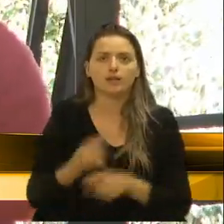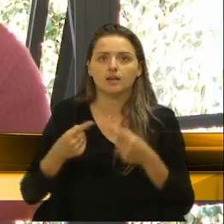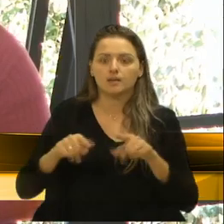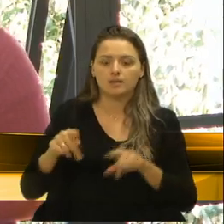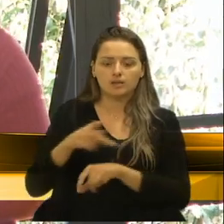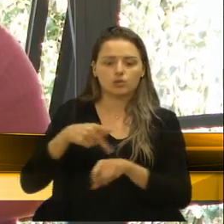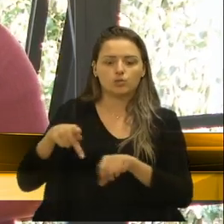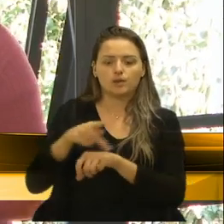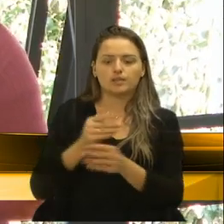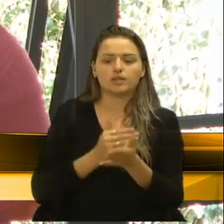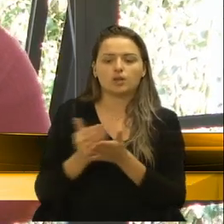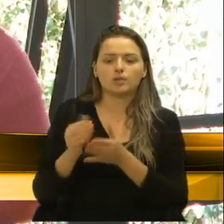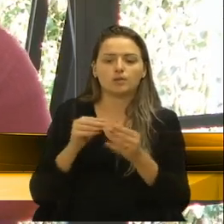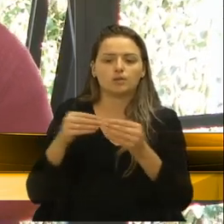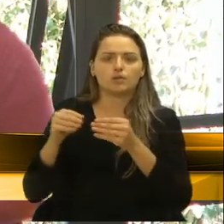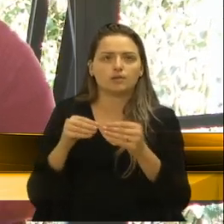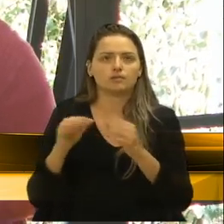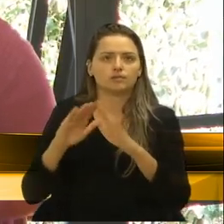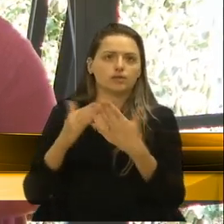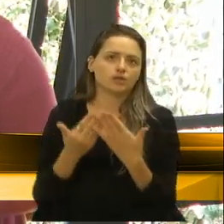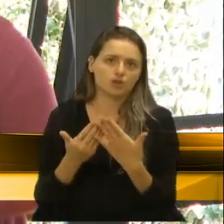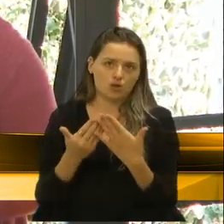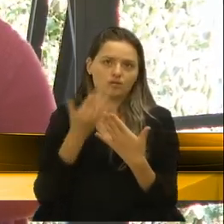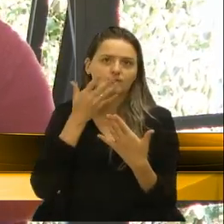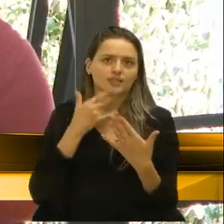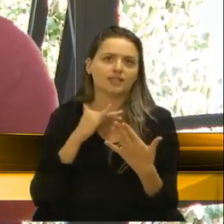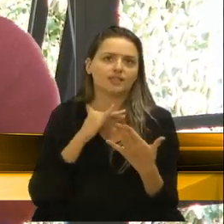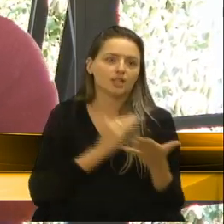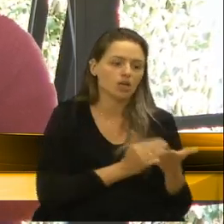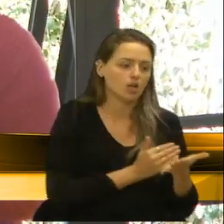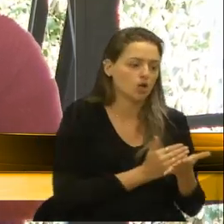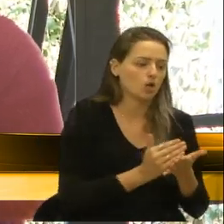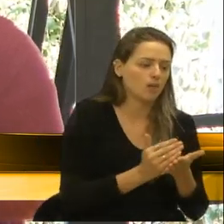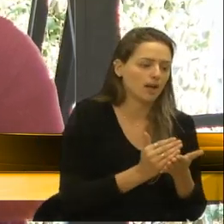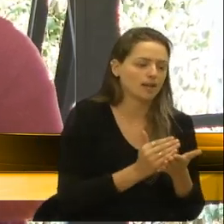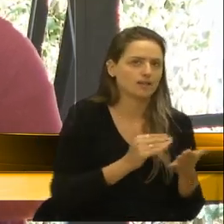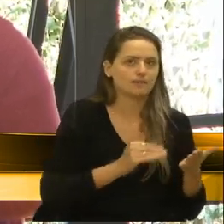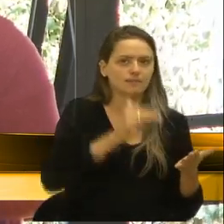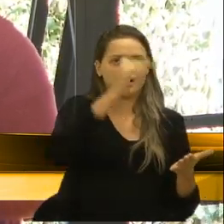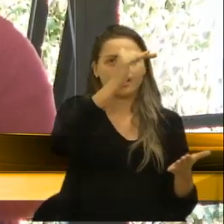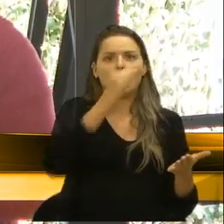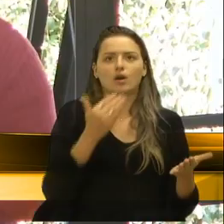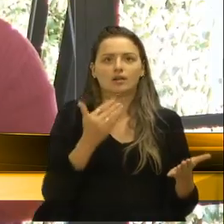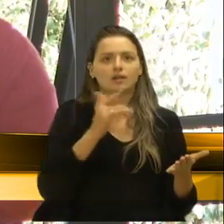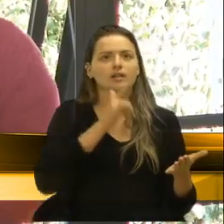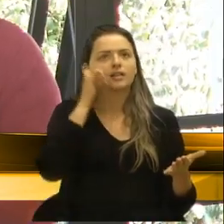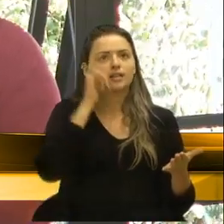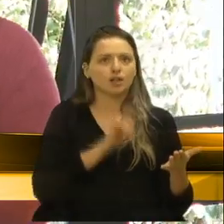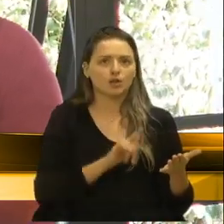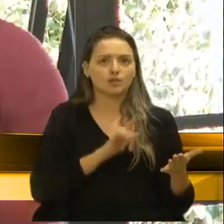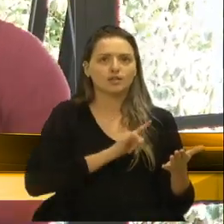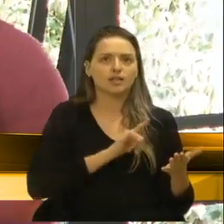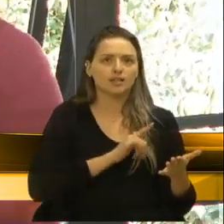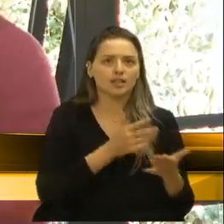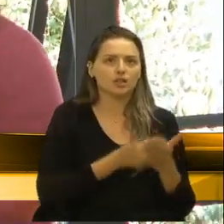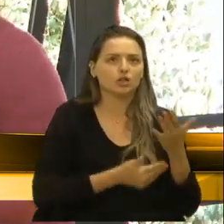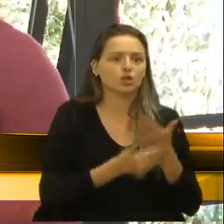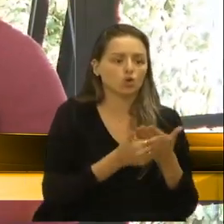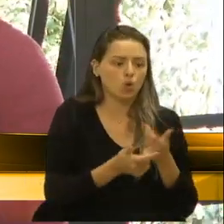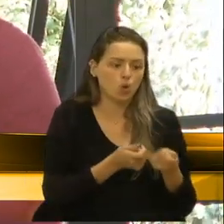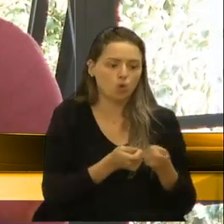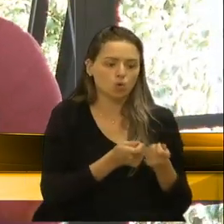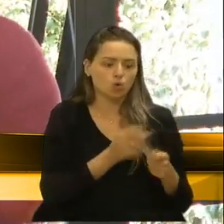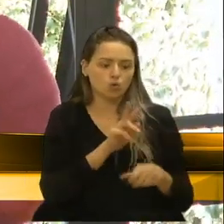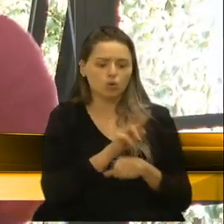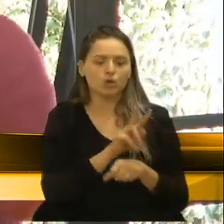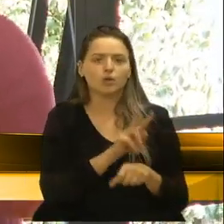começou flexibilização por escola de educação infantil. Se começa pelos maiores, que conseguem ter toda essa questão do protocolo de